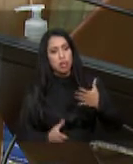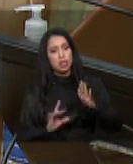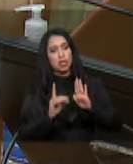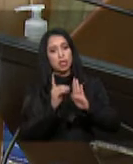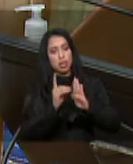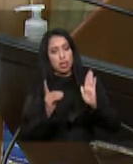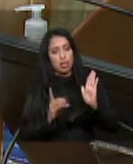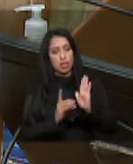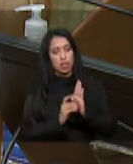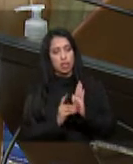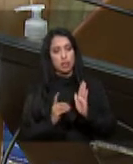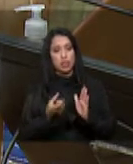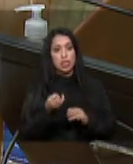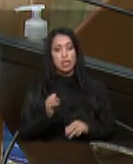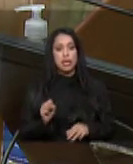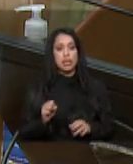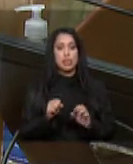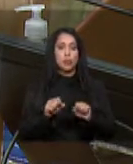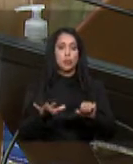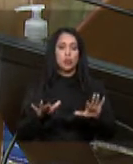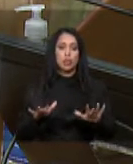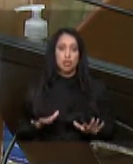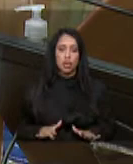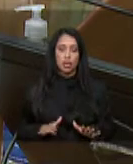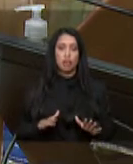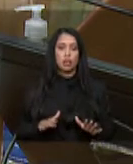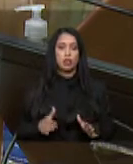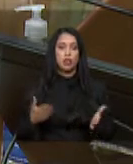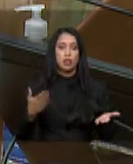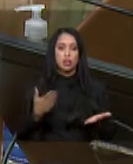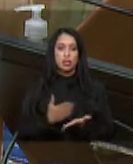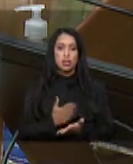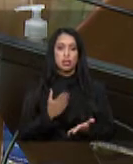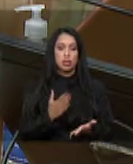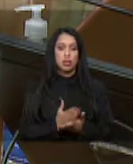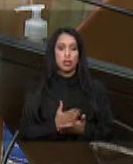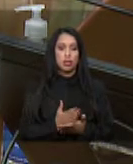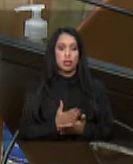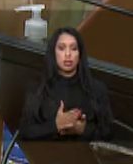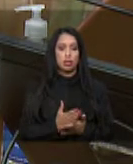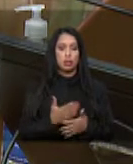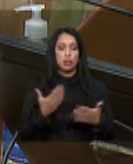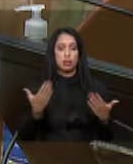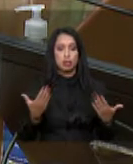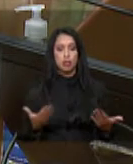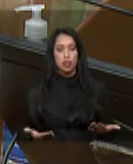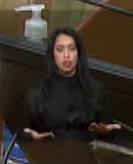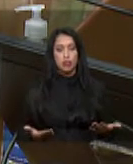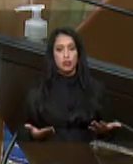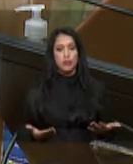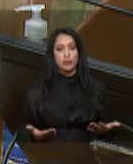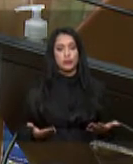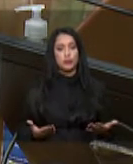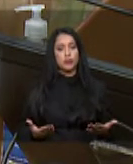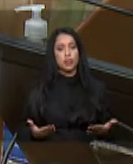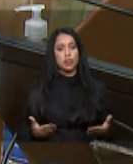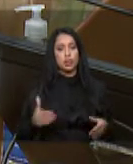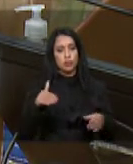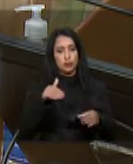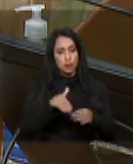o aditamento. Se por maioria não for aditado, não aceito o aditamento, que Vossa Excelência, então, está acompanhando para